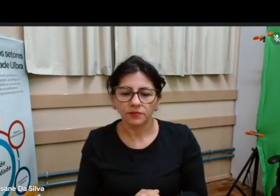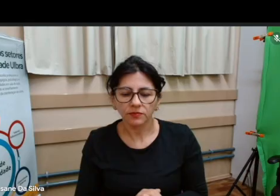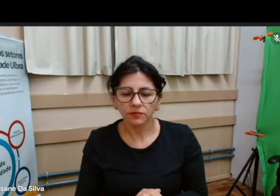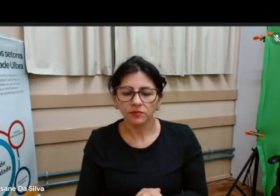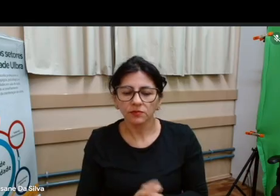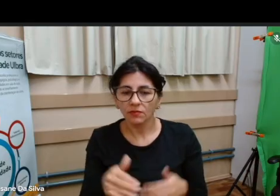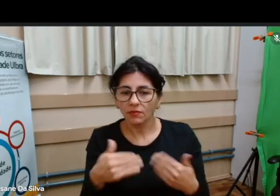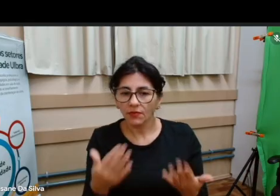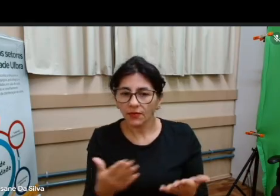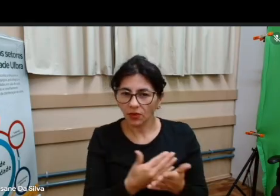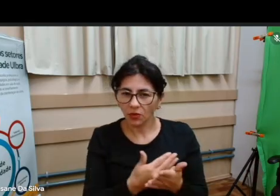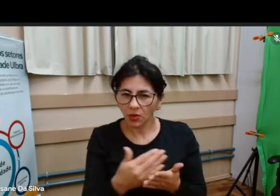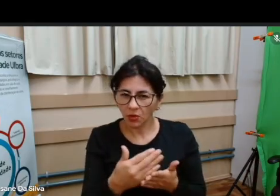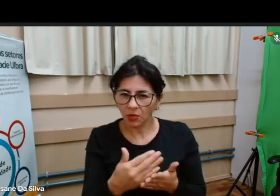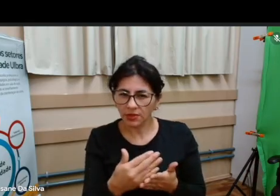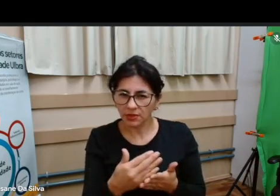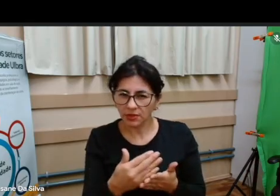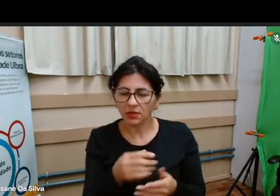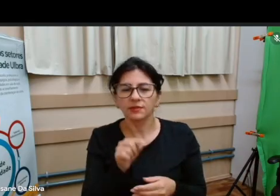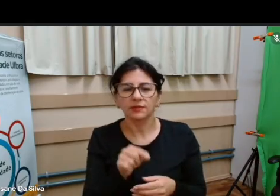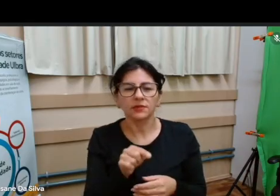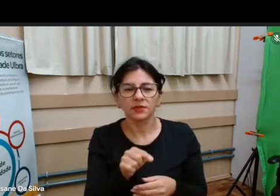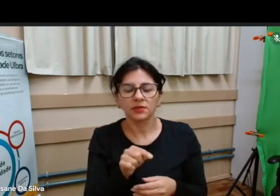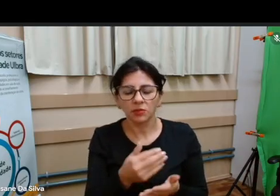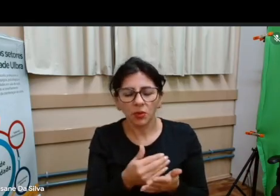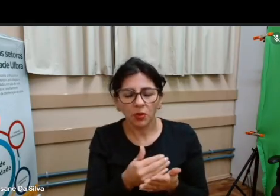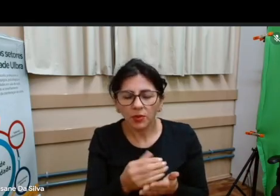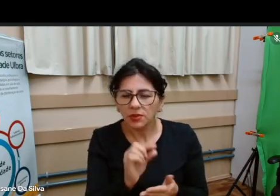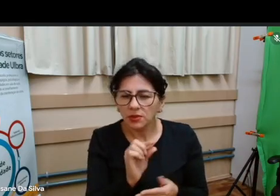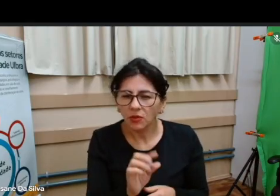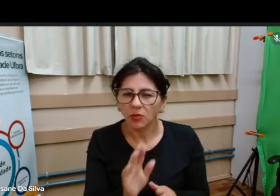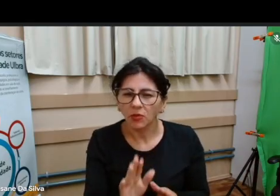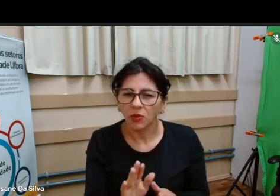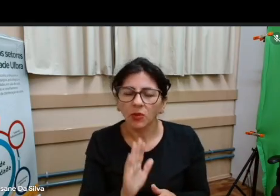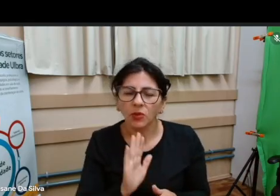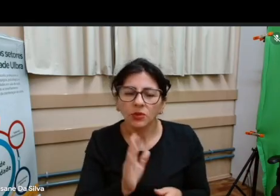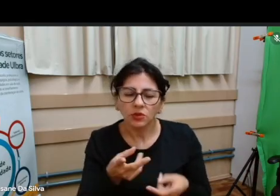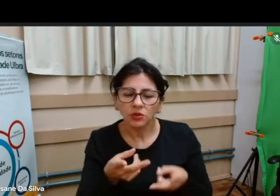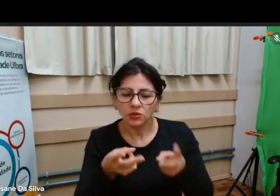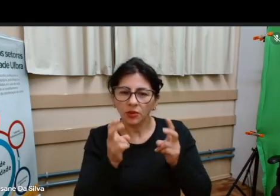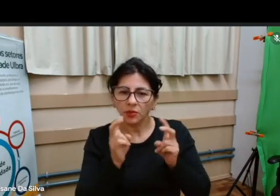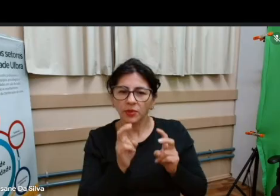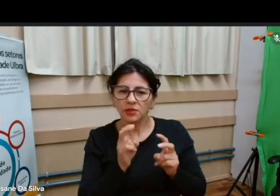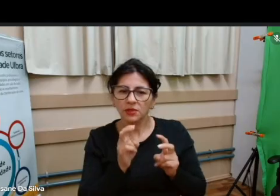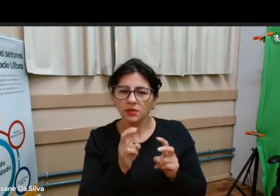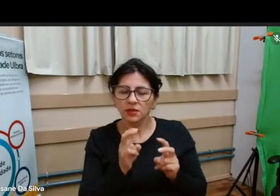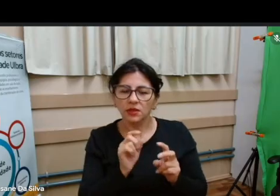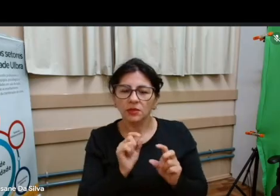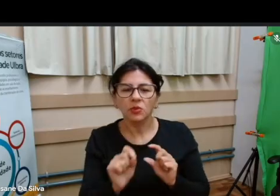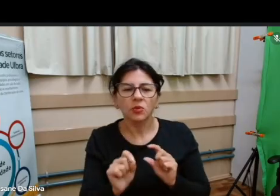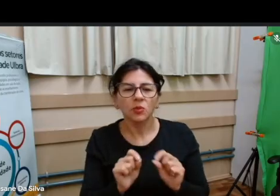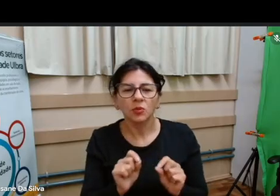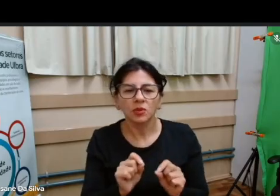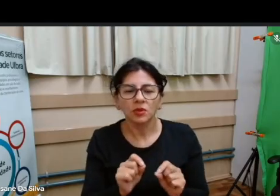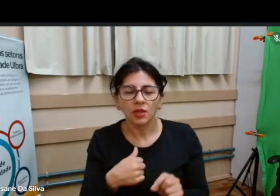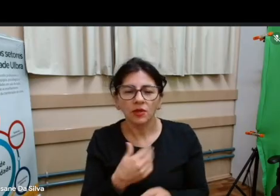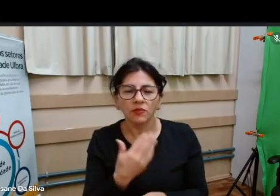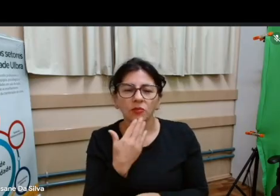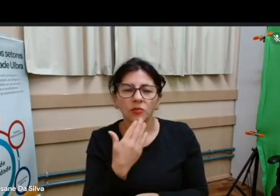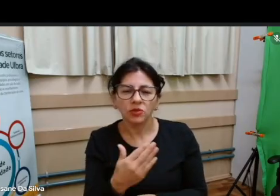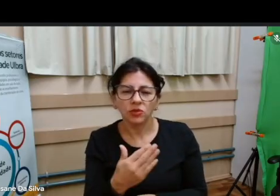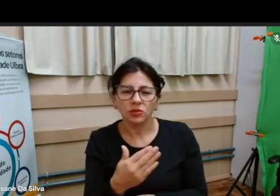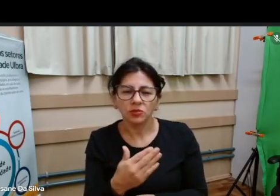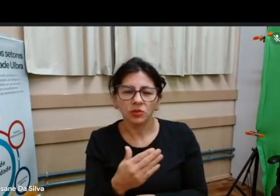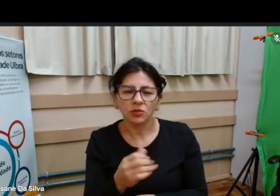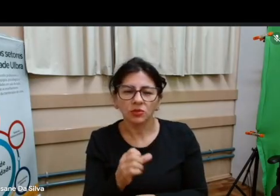isso talvez acho que muita gente já já perceba ou não talvez conscientemente eu vou pedir pro Sandro eu separei três